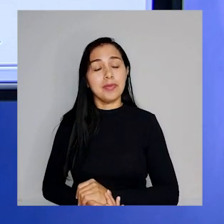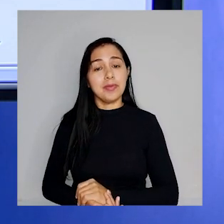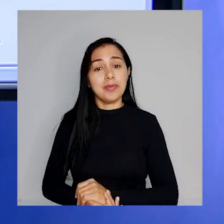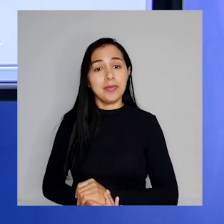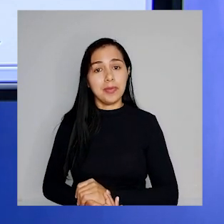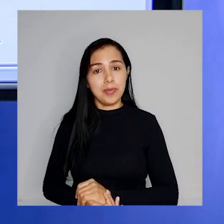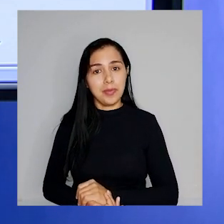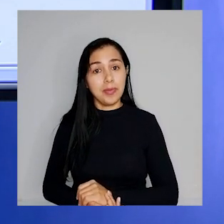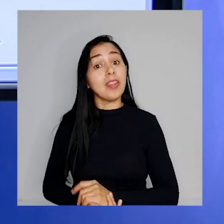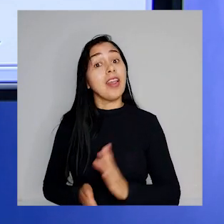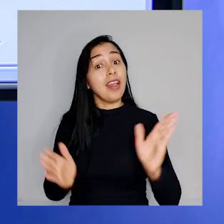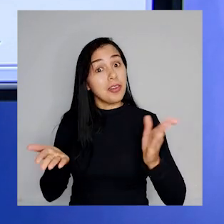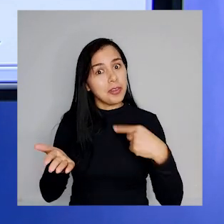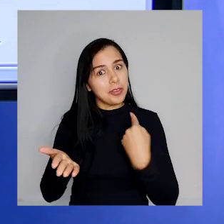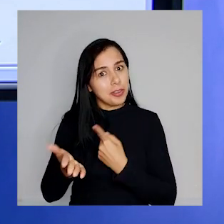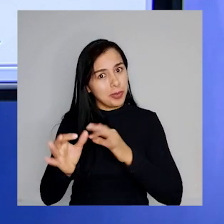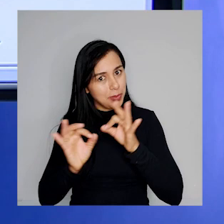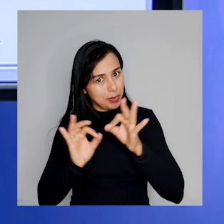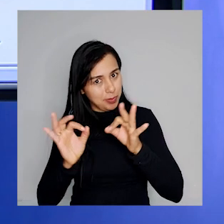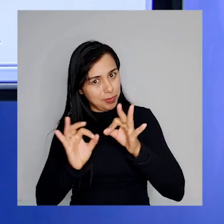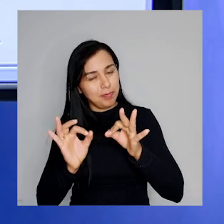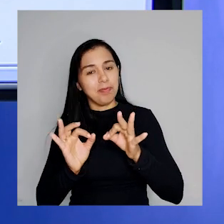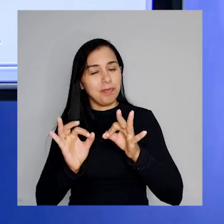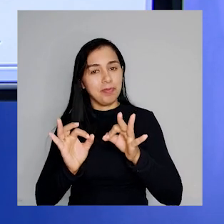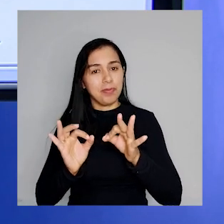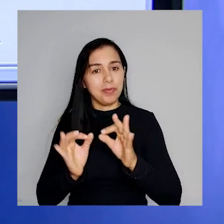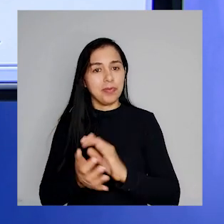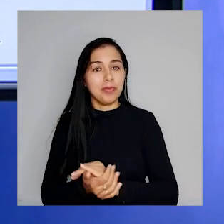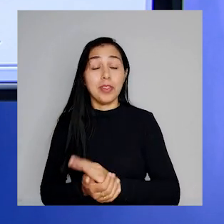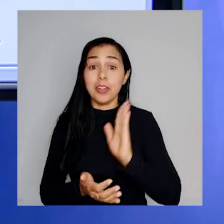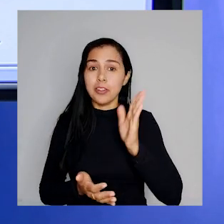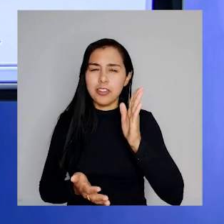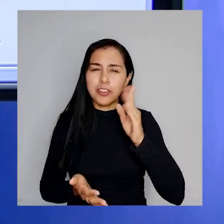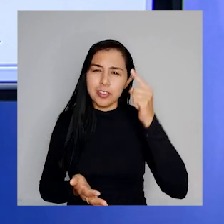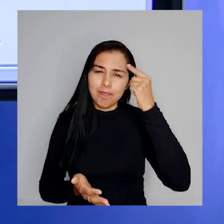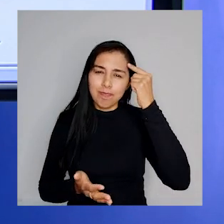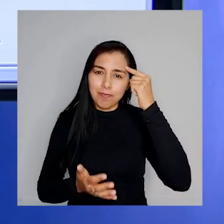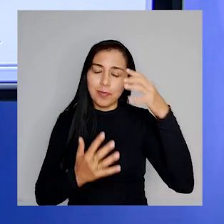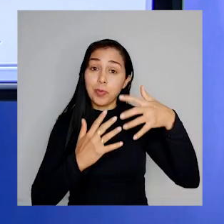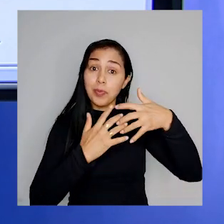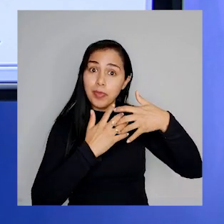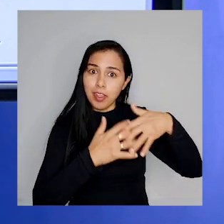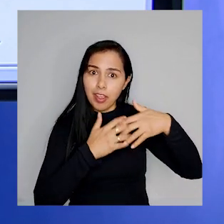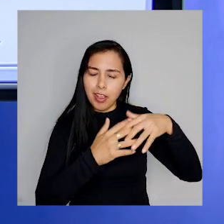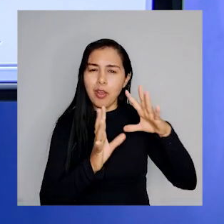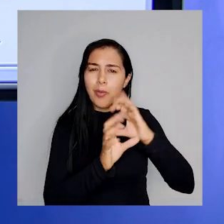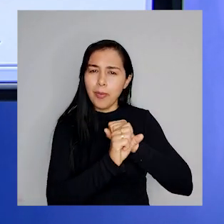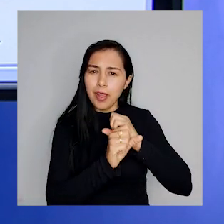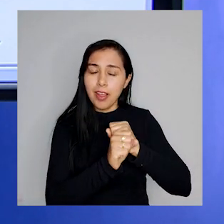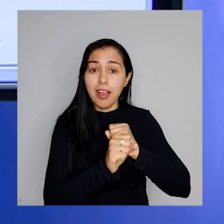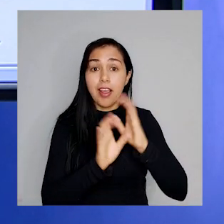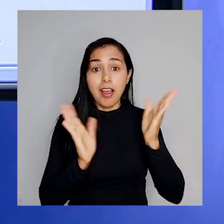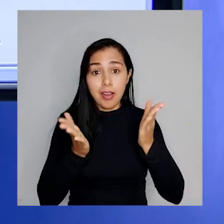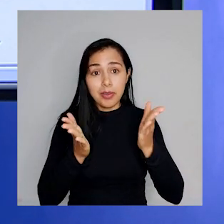Beleza? Então, a gente pode, se quiser dar uma organizada, olha só, como a gente já fez todo o raciocínio, a gente pode fazer o